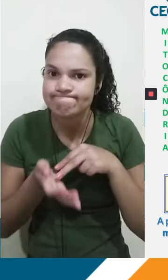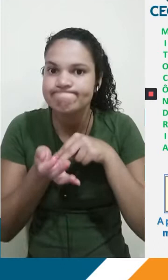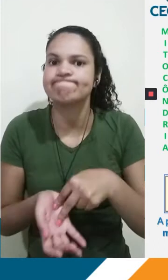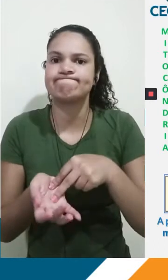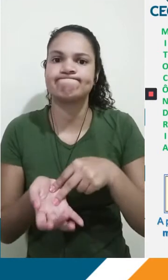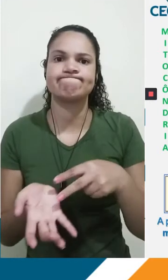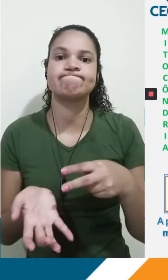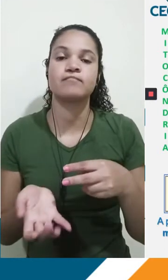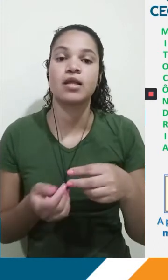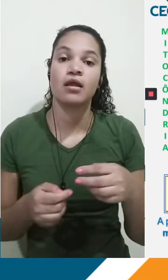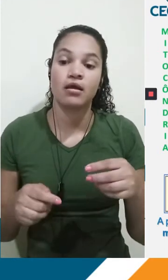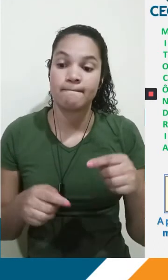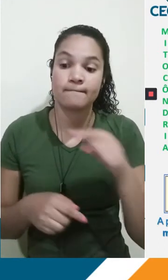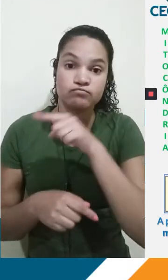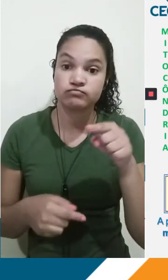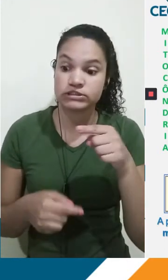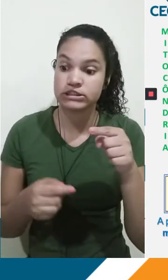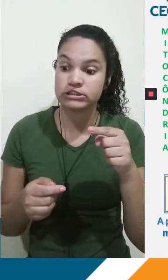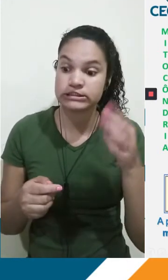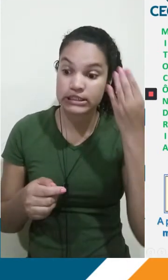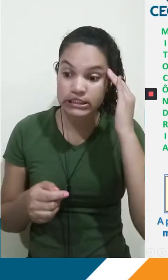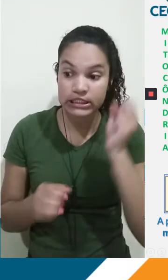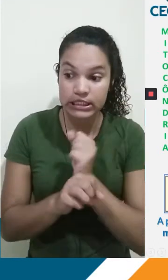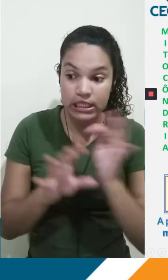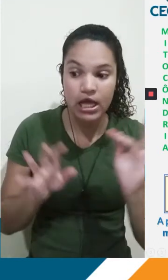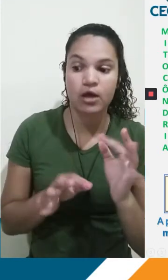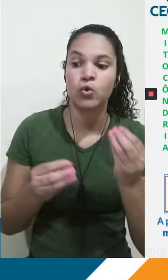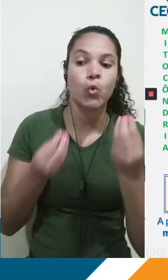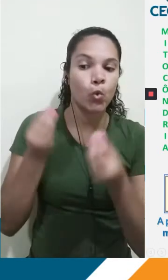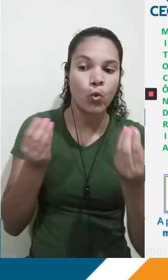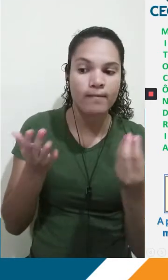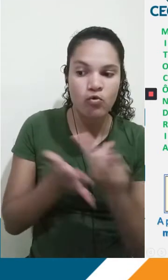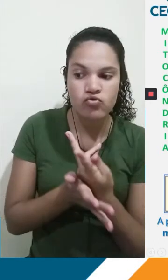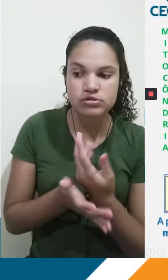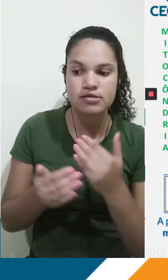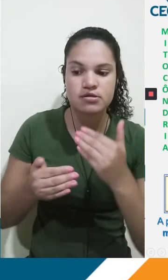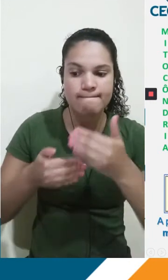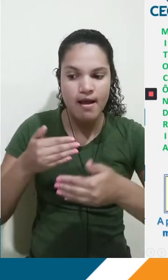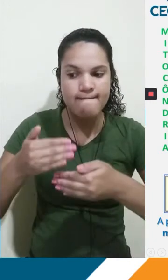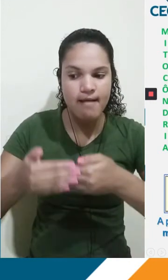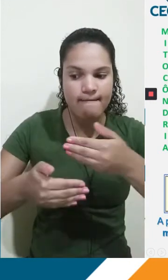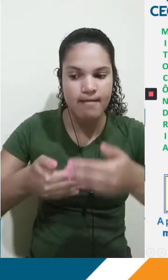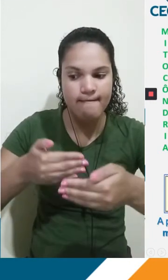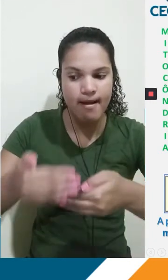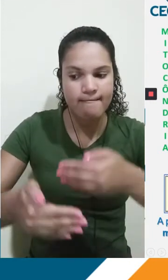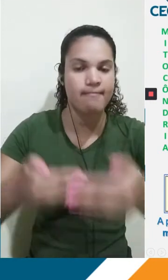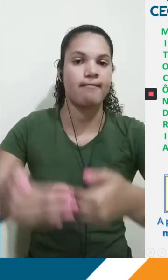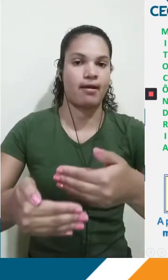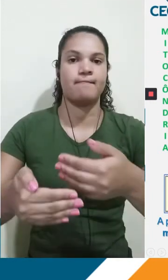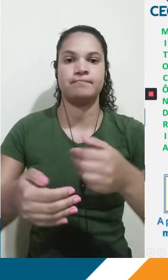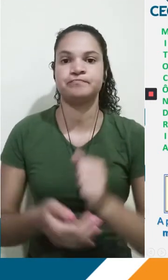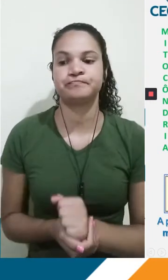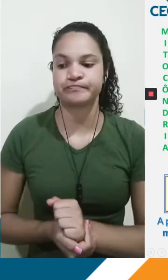consolidada essa relação e essa sequência: glicólise, oxidação do piruvato, ciclo do ácido cítrico e cadeia